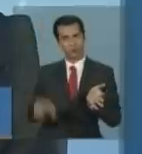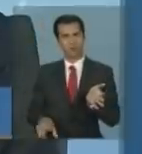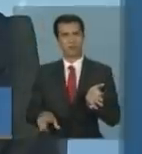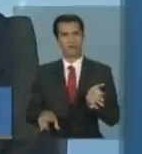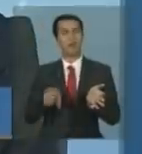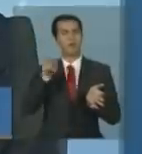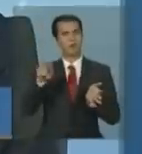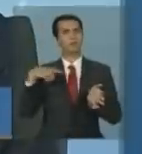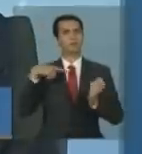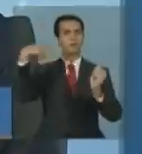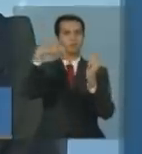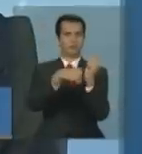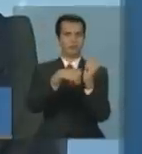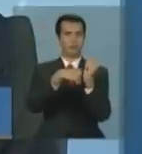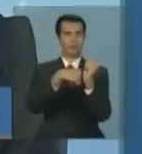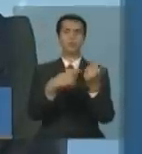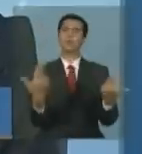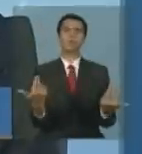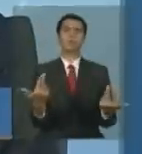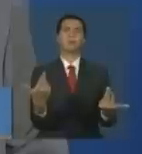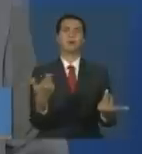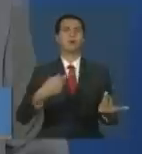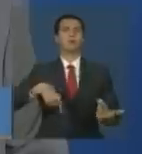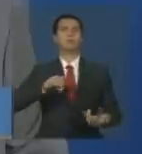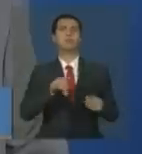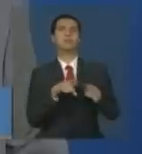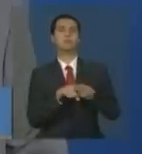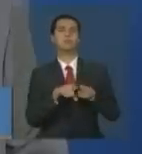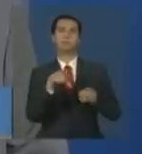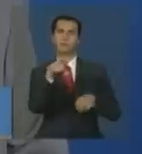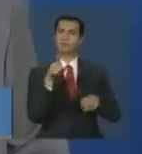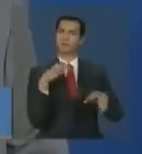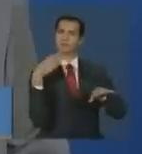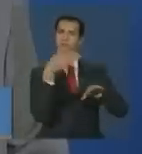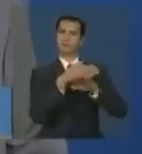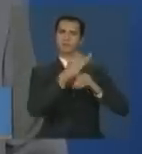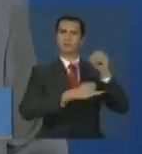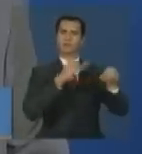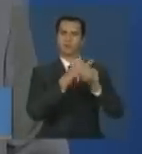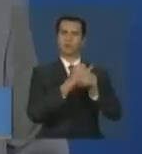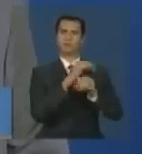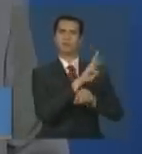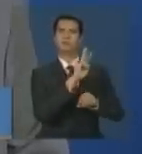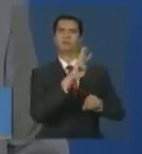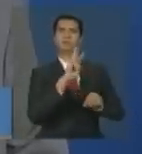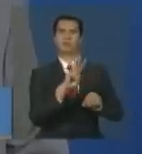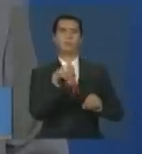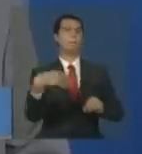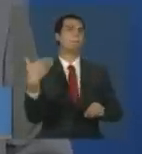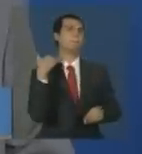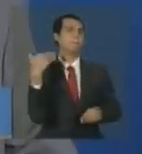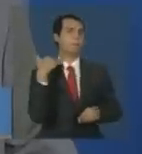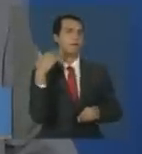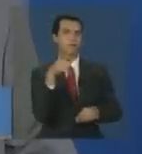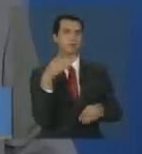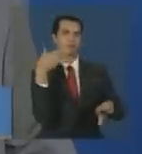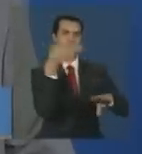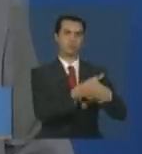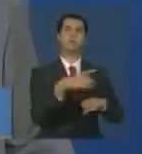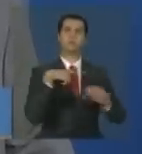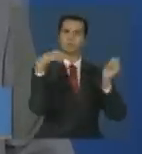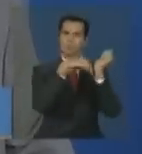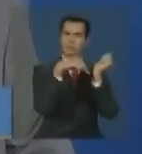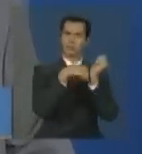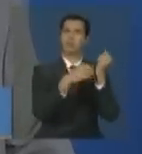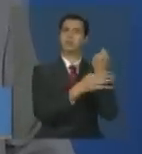mesma forma como a gente acessa a nossa conta bancária pela internet e tem uma senha, tem toda uma questão de segurança relacionada a isso,